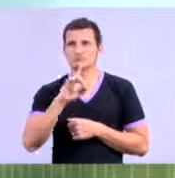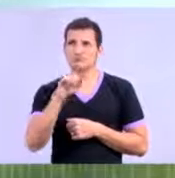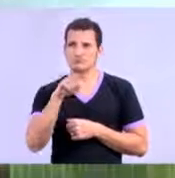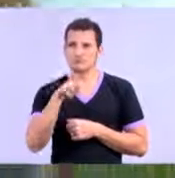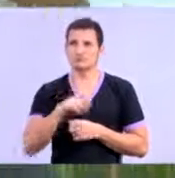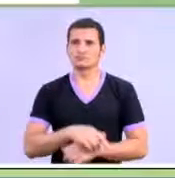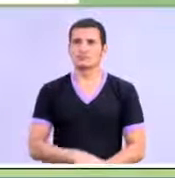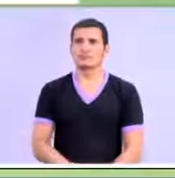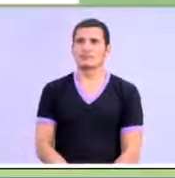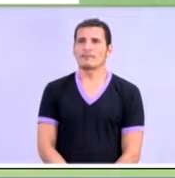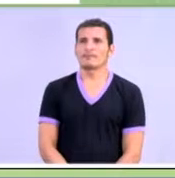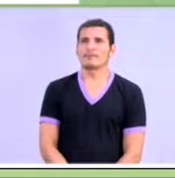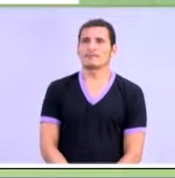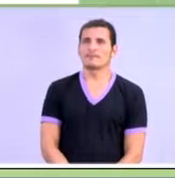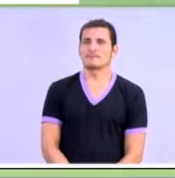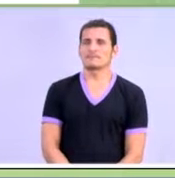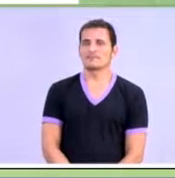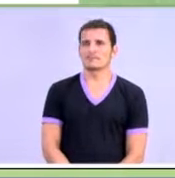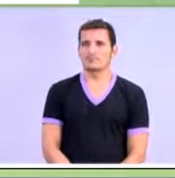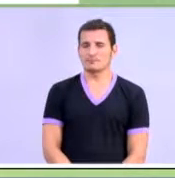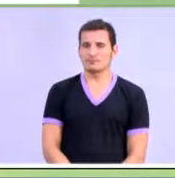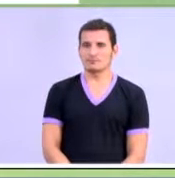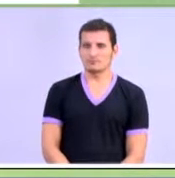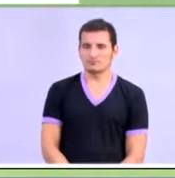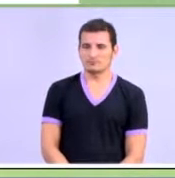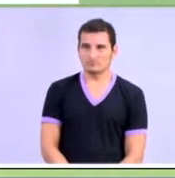Então vamos lá.